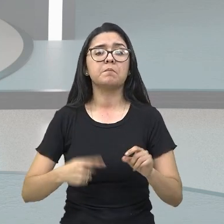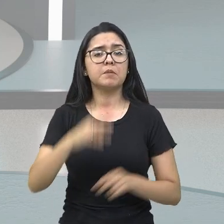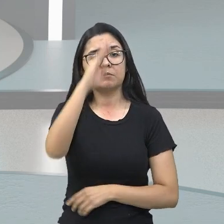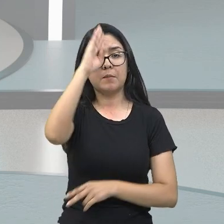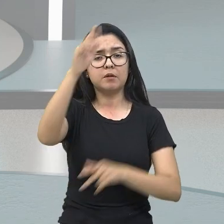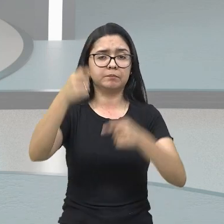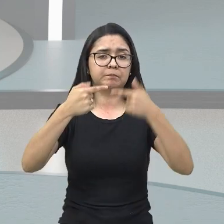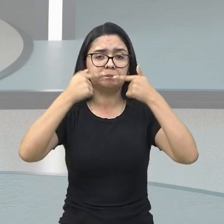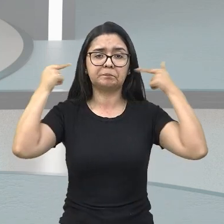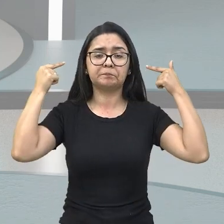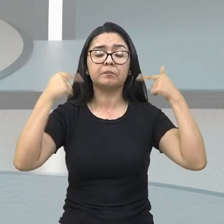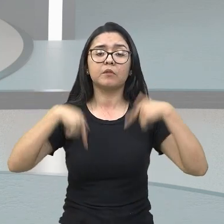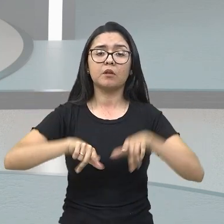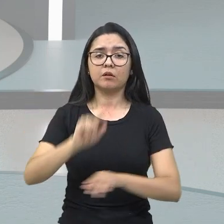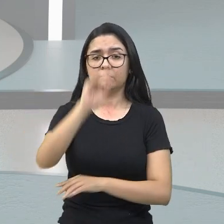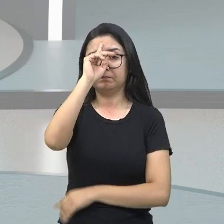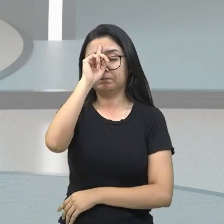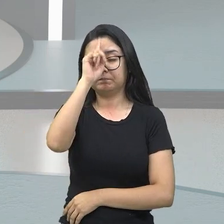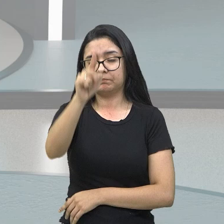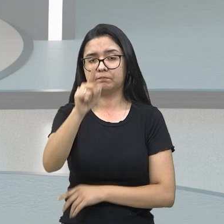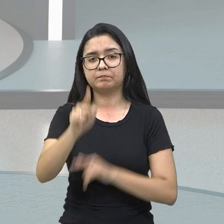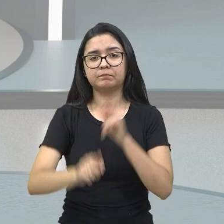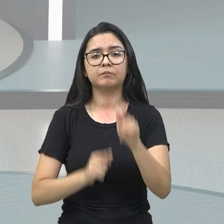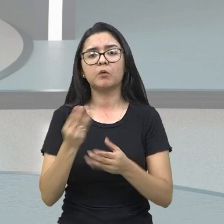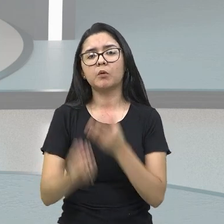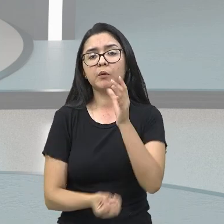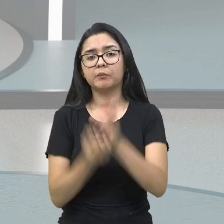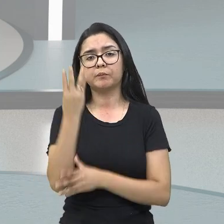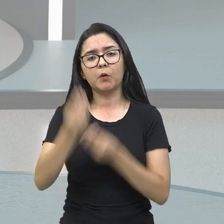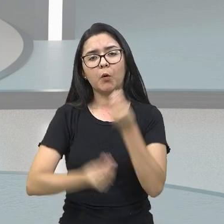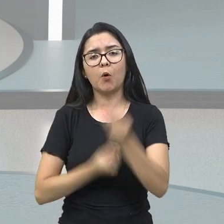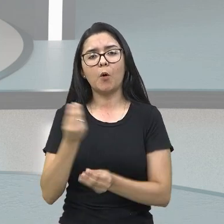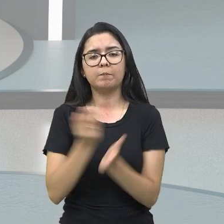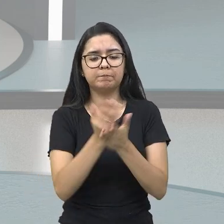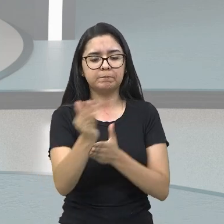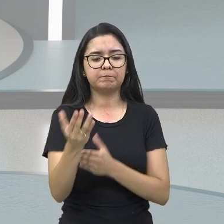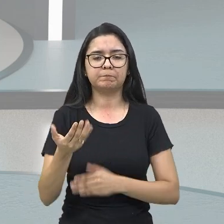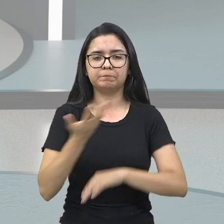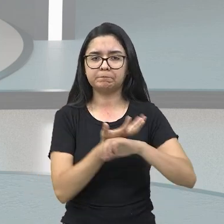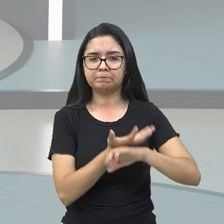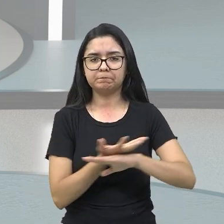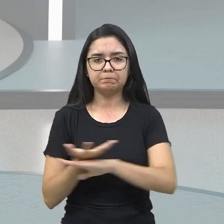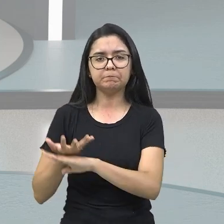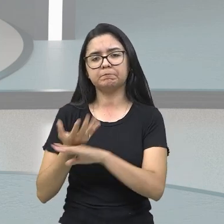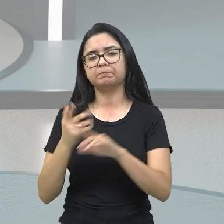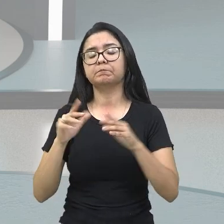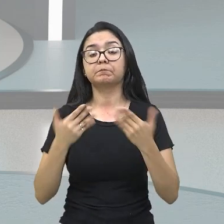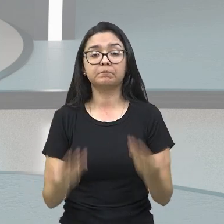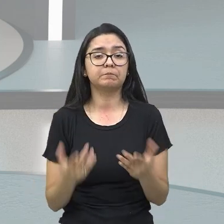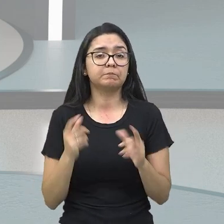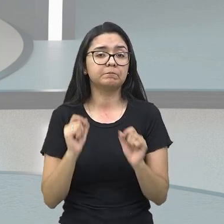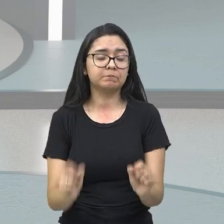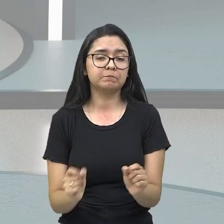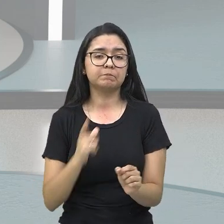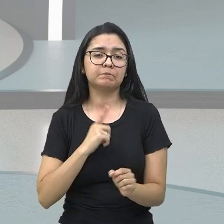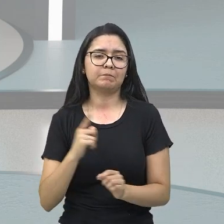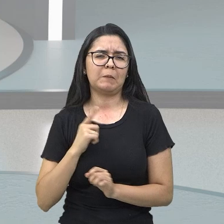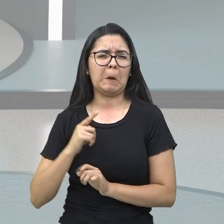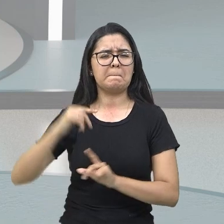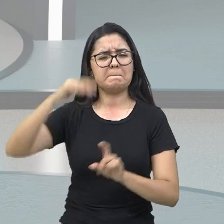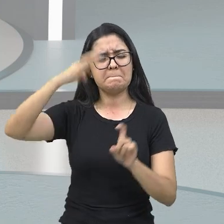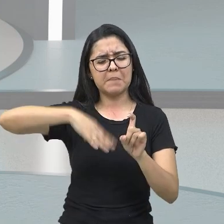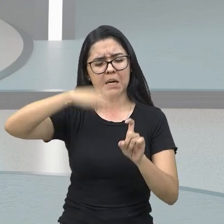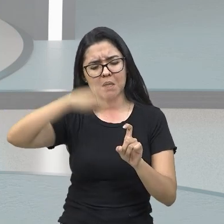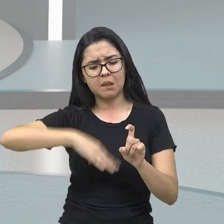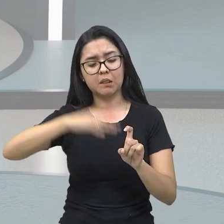criaram narrativas sobre como surgiu essa planta. tem um aspecto um tanto mítico. A ideia do mito